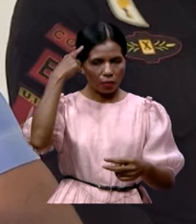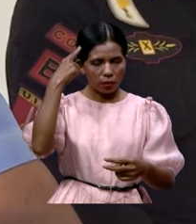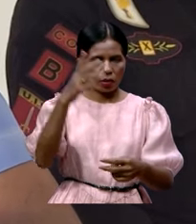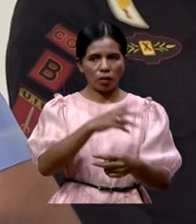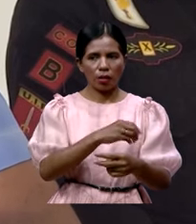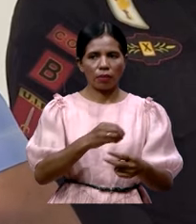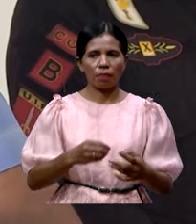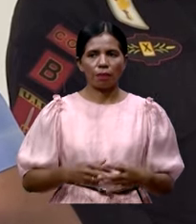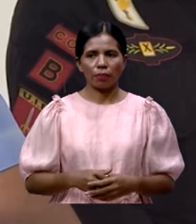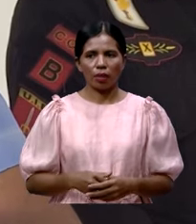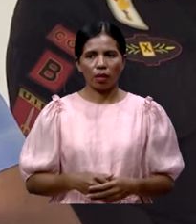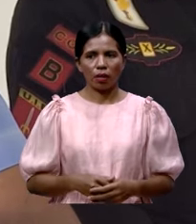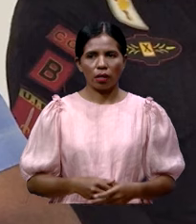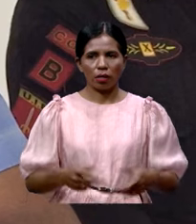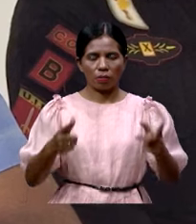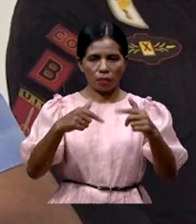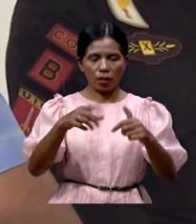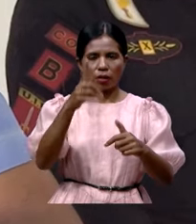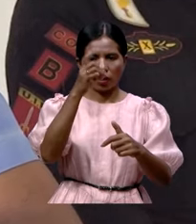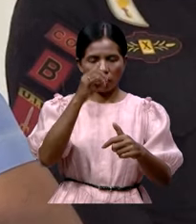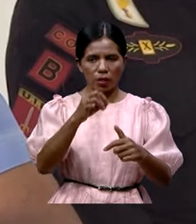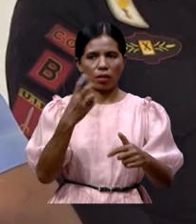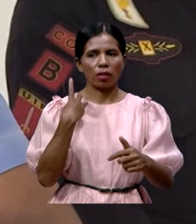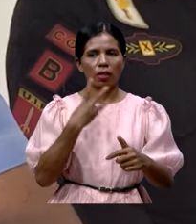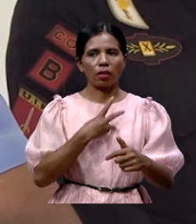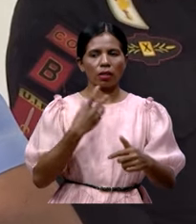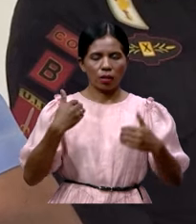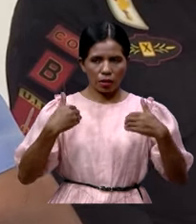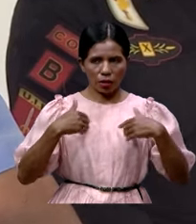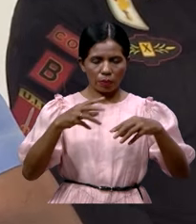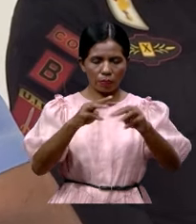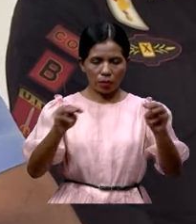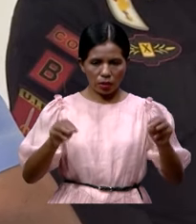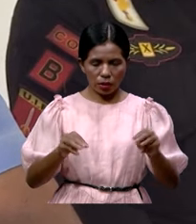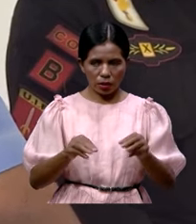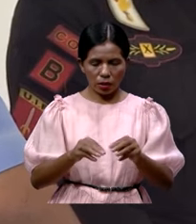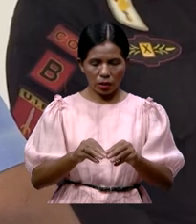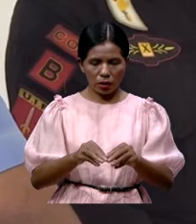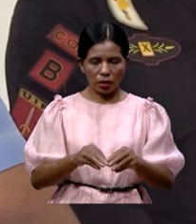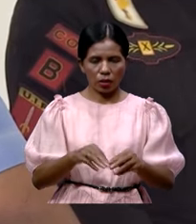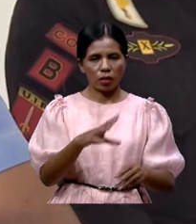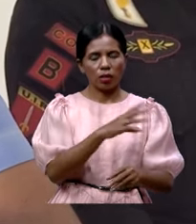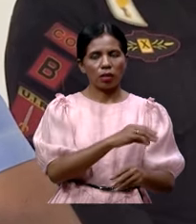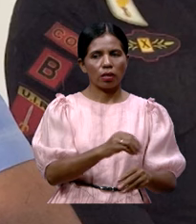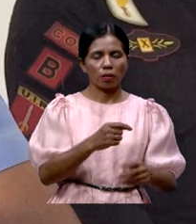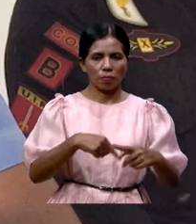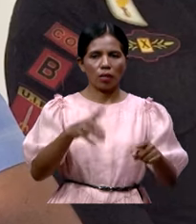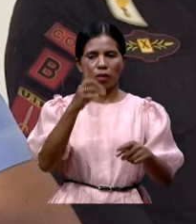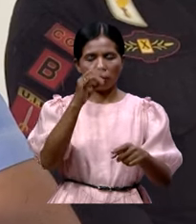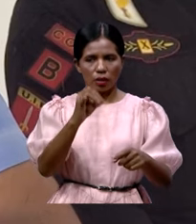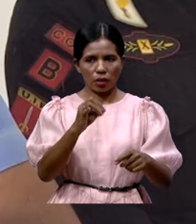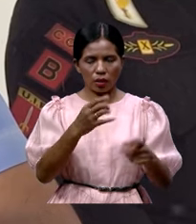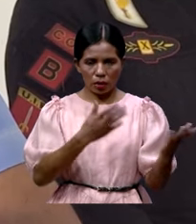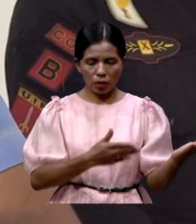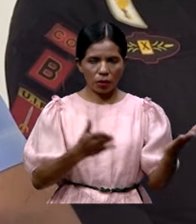sua eminencia mai ya dili ita mos ya municipio ite ne forsa lubu mo se hatungu padili ite hatungu